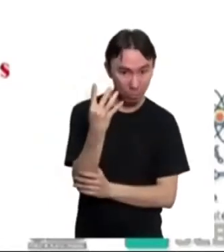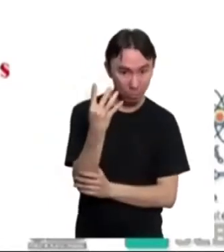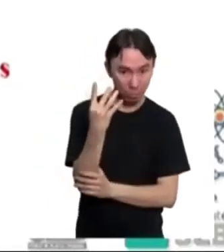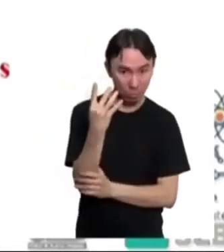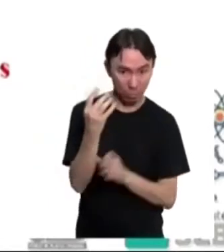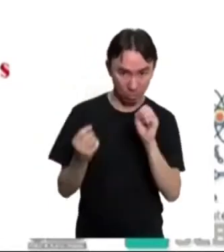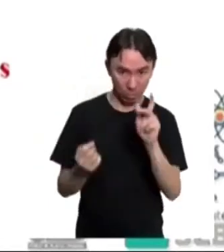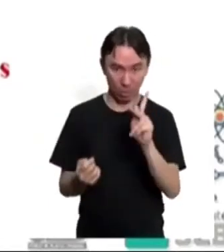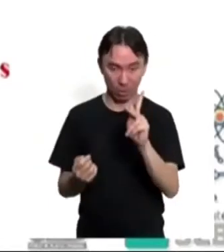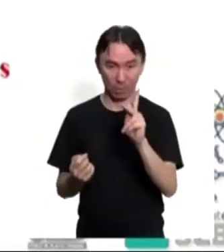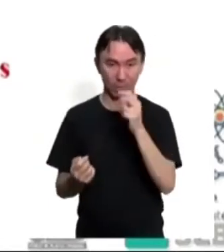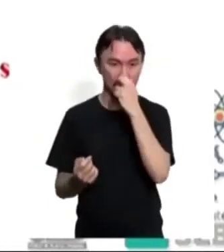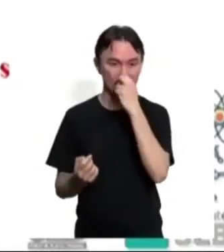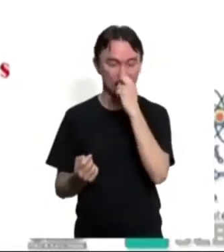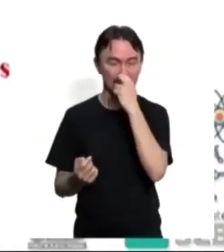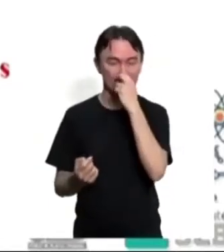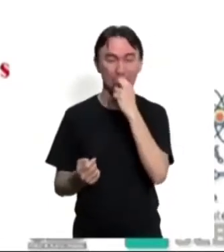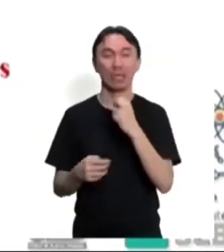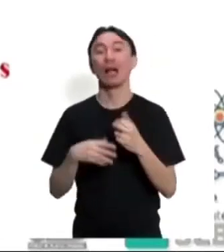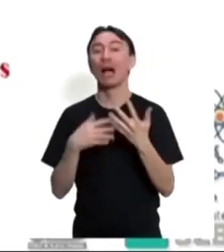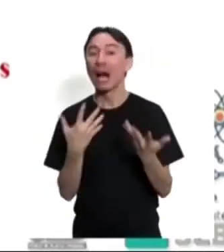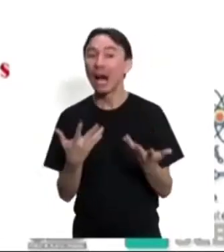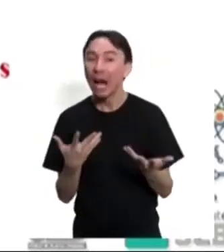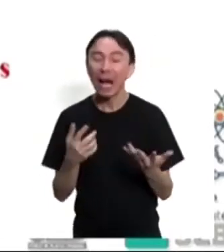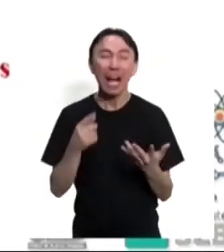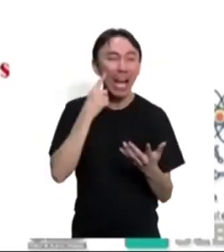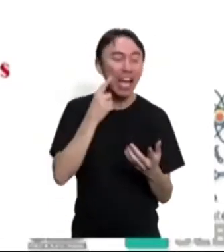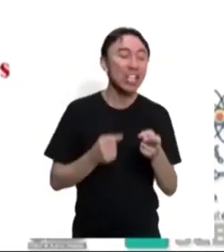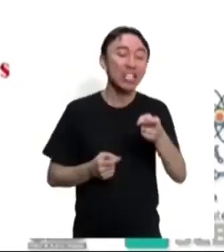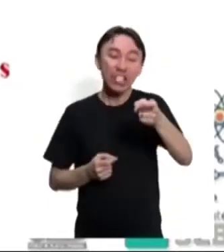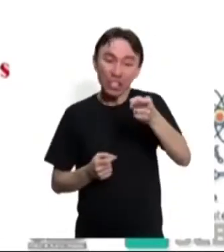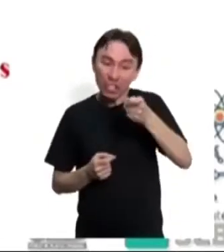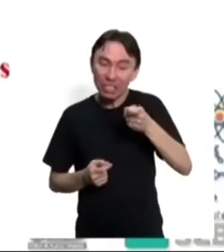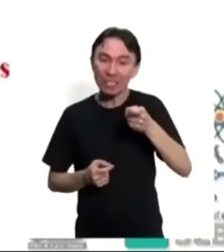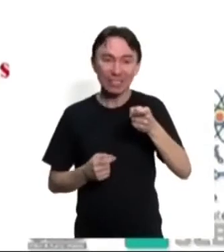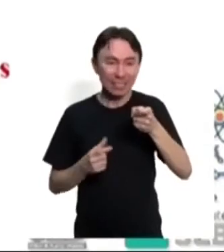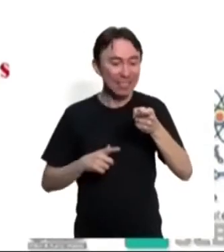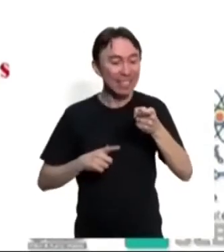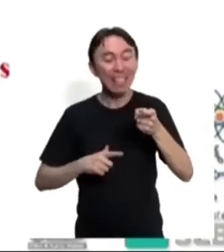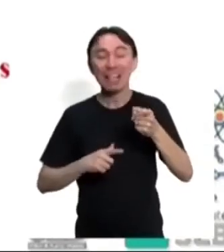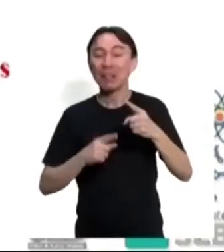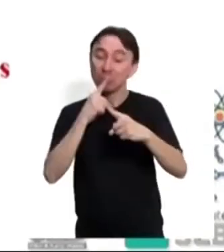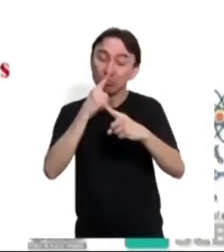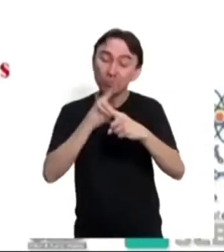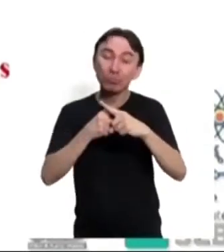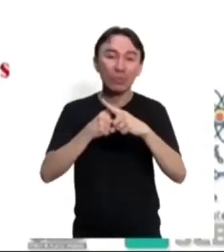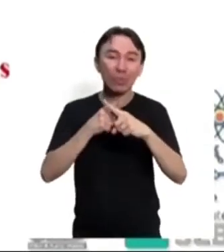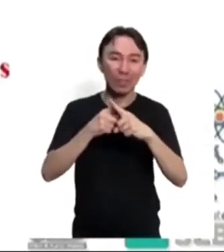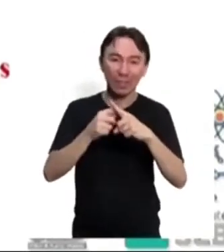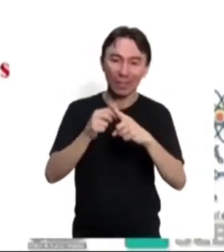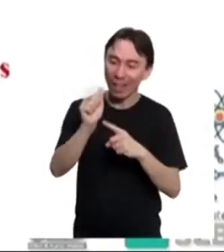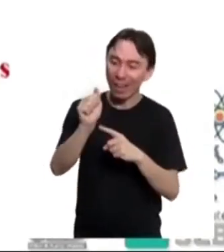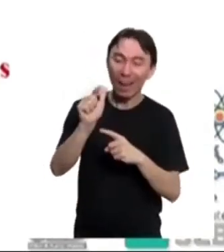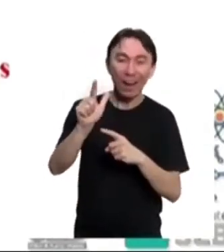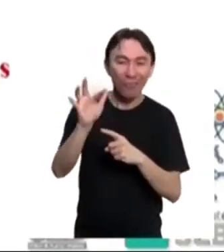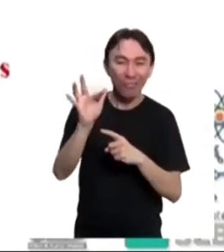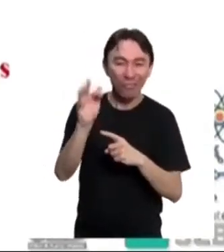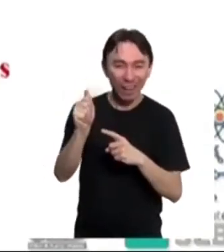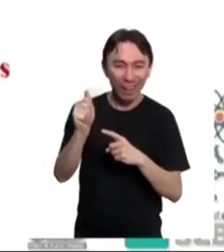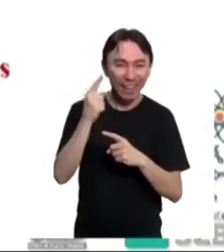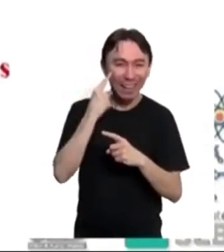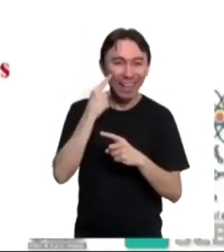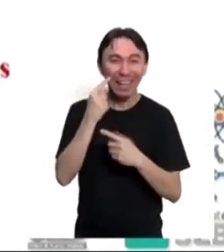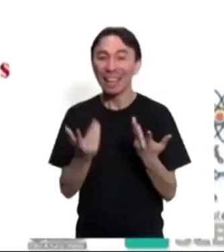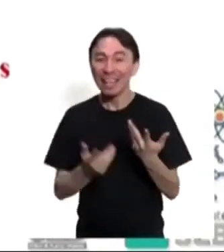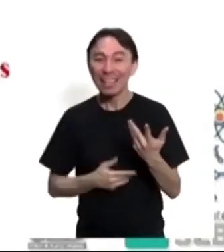Ok? Foram emitidos X partículas alfas, como a massa vale 4, 4x. Y vezes